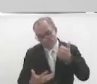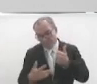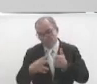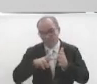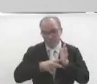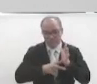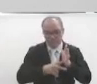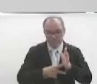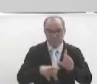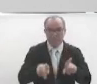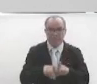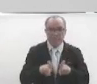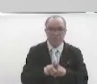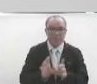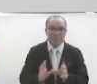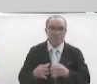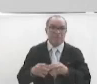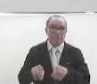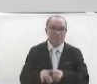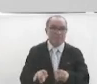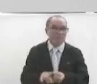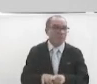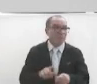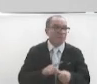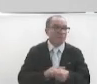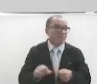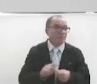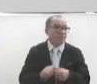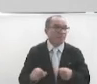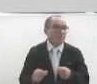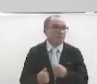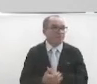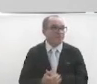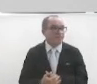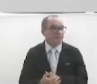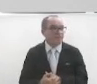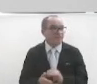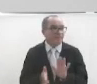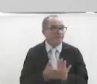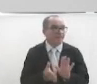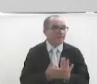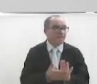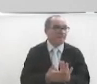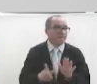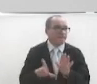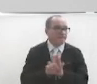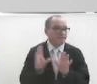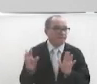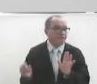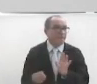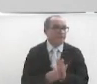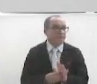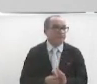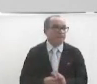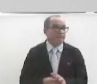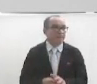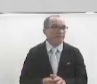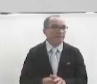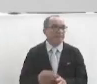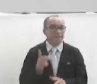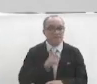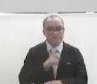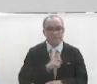Sindicato da do Sindicato da categoria artigo a proposta da emenda é o seguinte fica